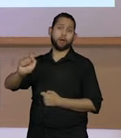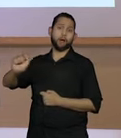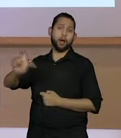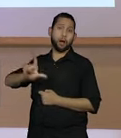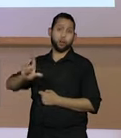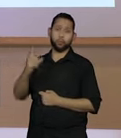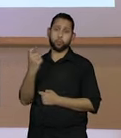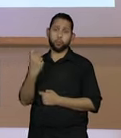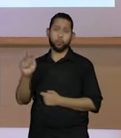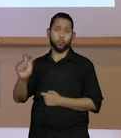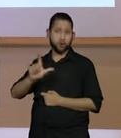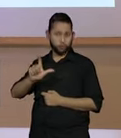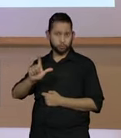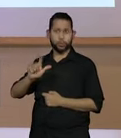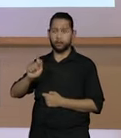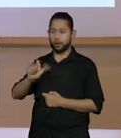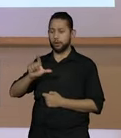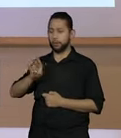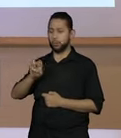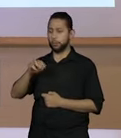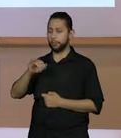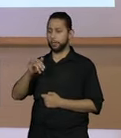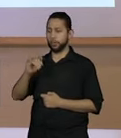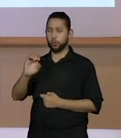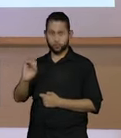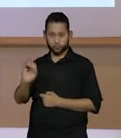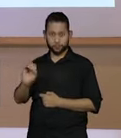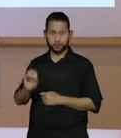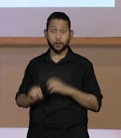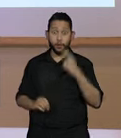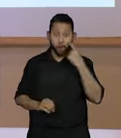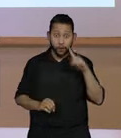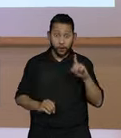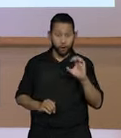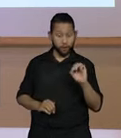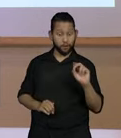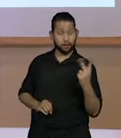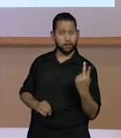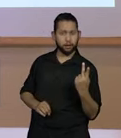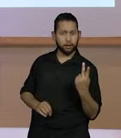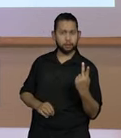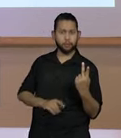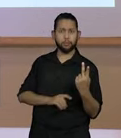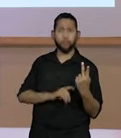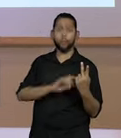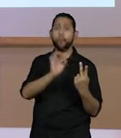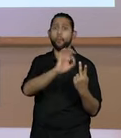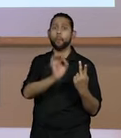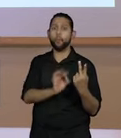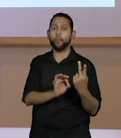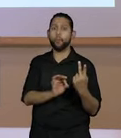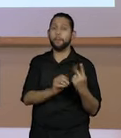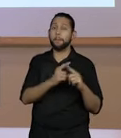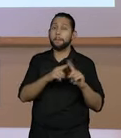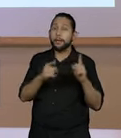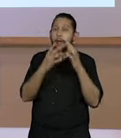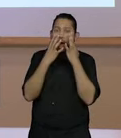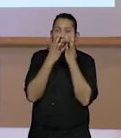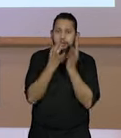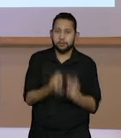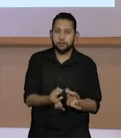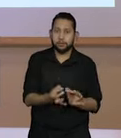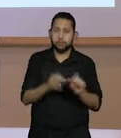um átomo de alumínio, não tem nada no pé do O. Mas aqui eu queria chamar a atenção. Atenção do quê?